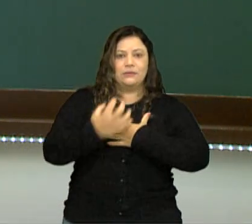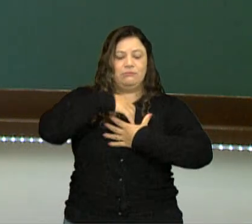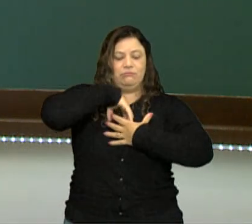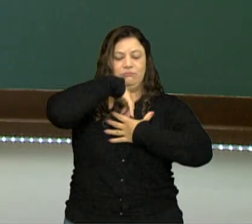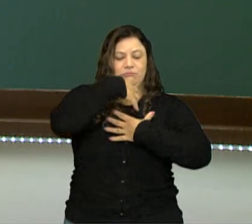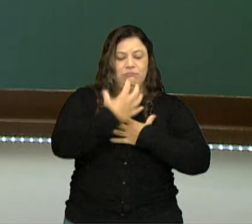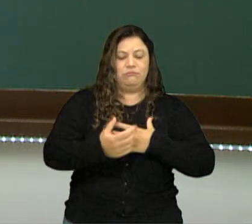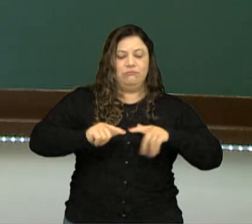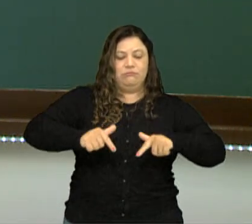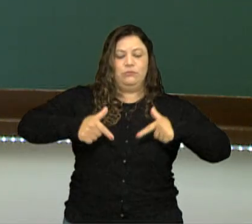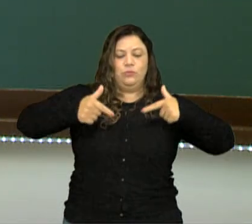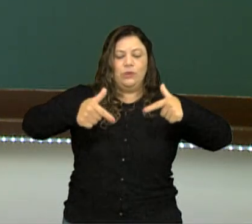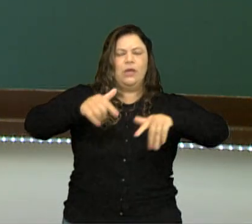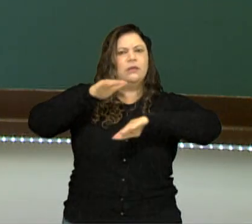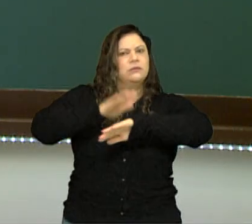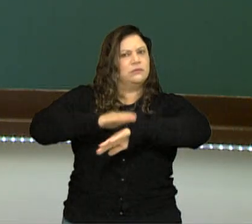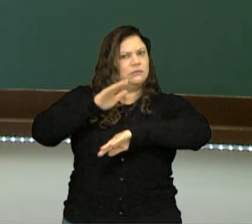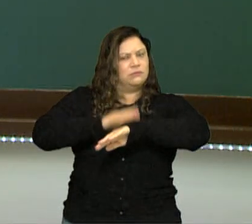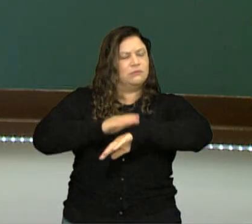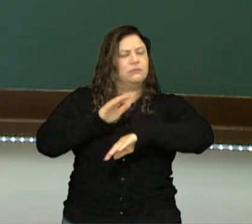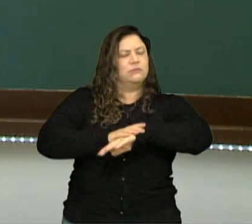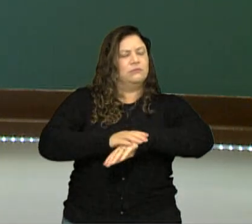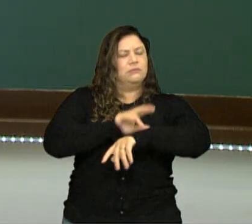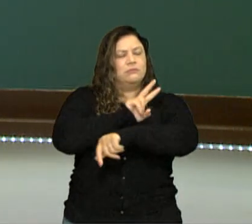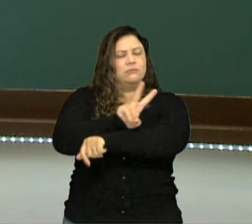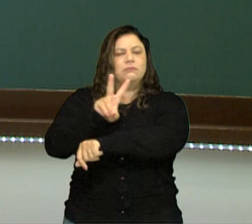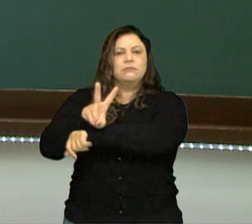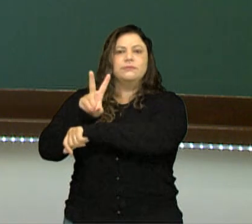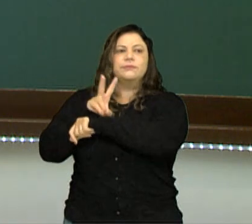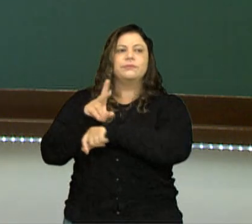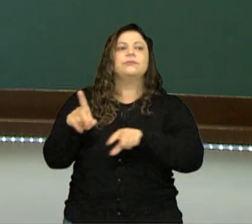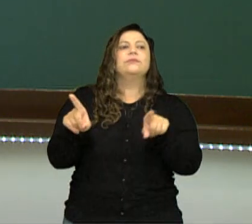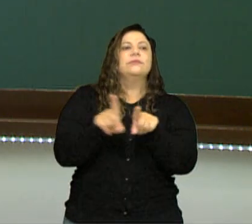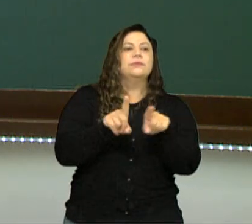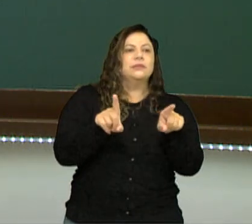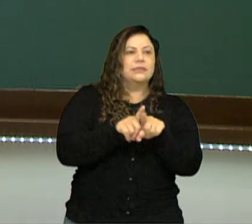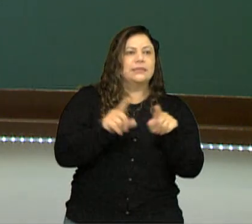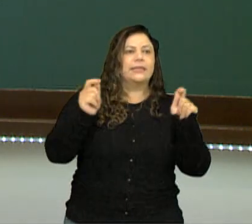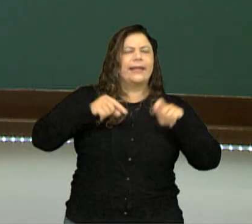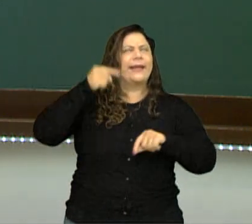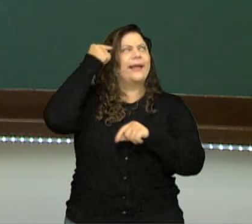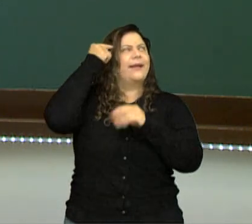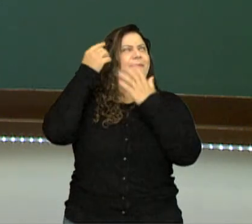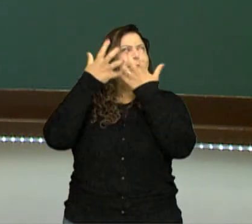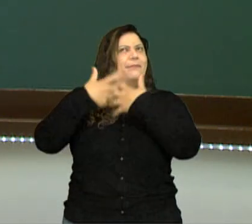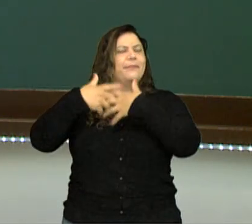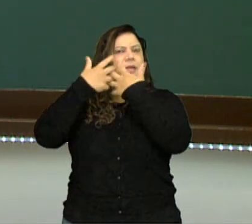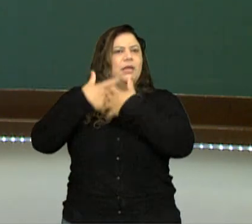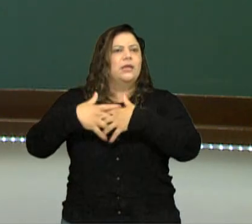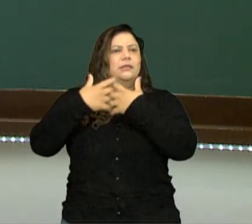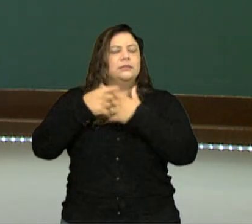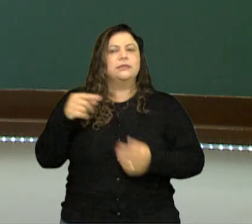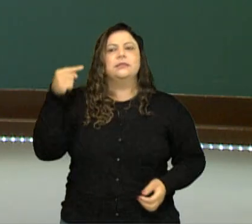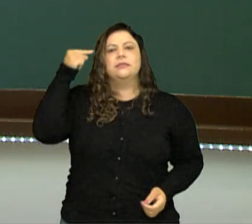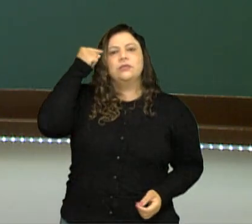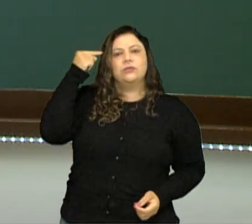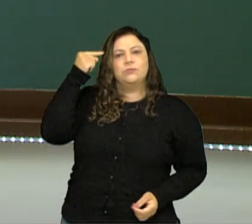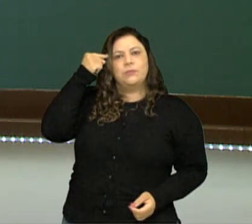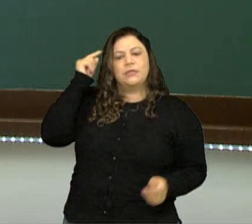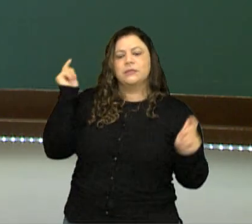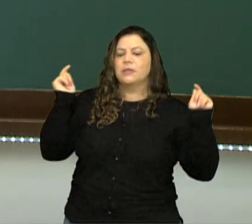a buscar essa autopreservação, e a mente como a potência de pensar,